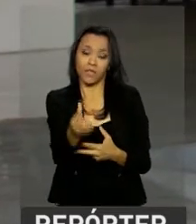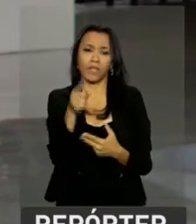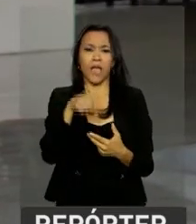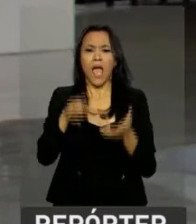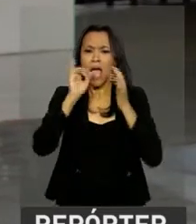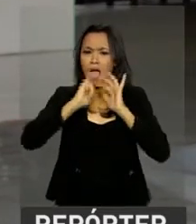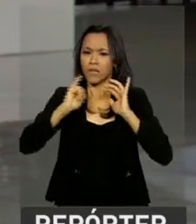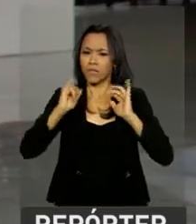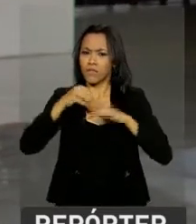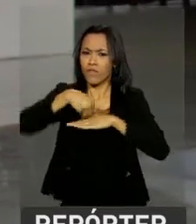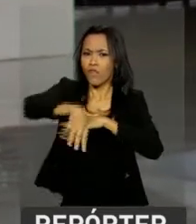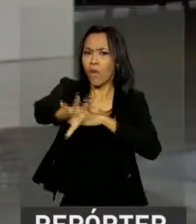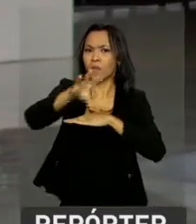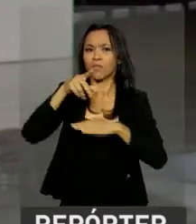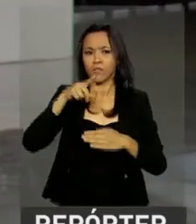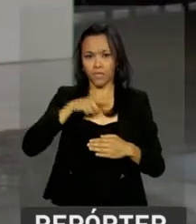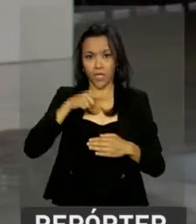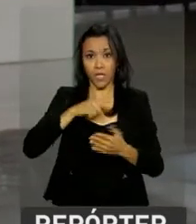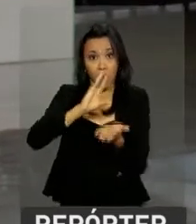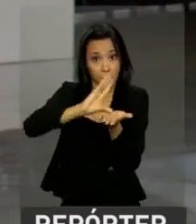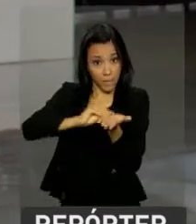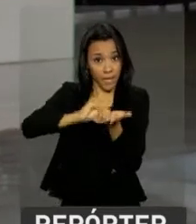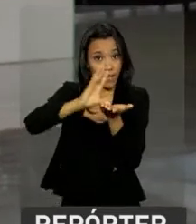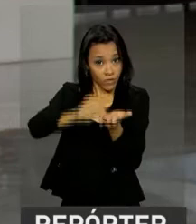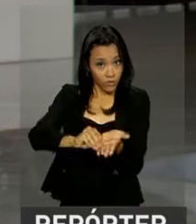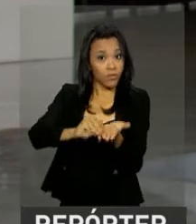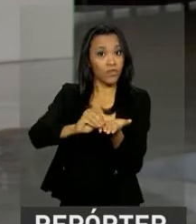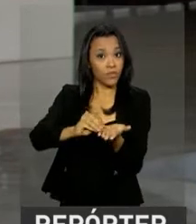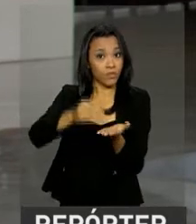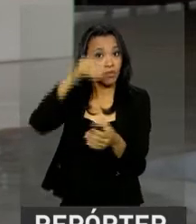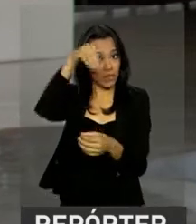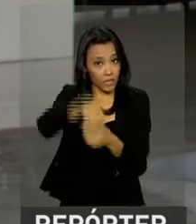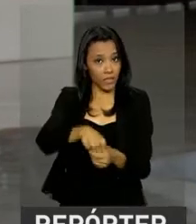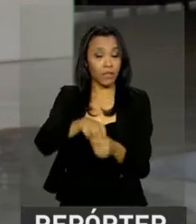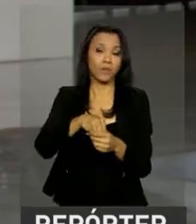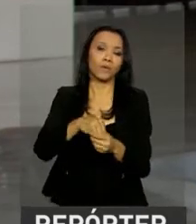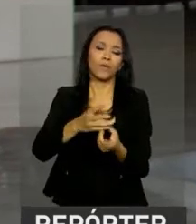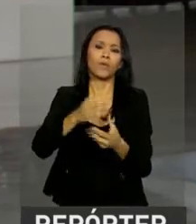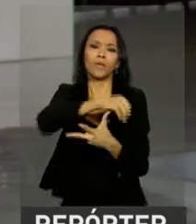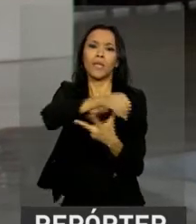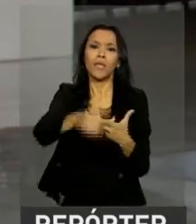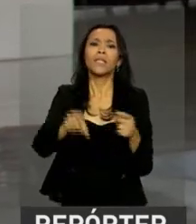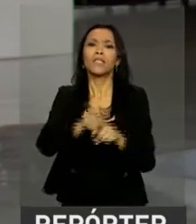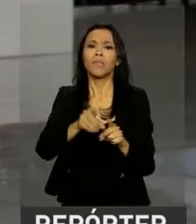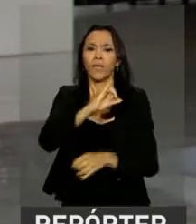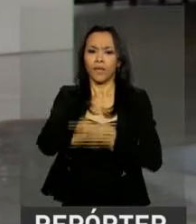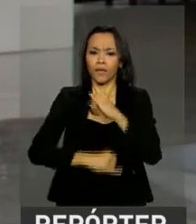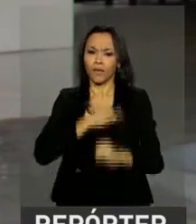estarão disponíveis no aplicativo do enem e também na página da internet